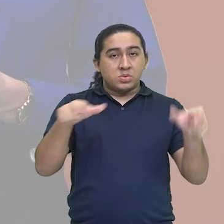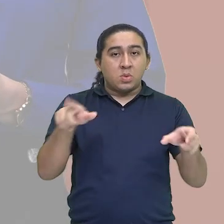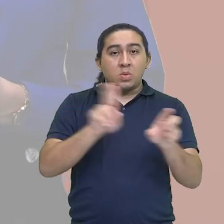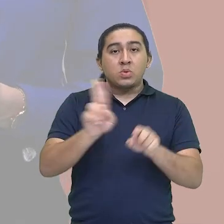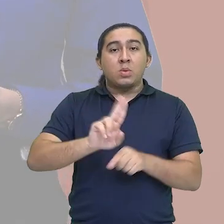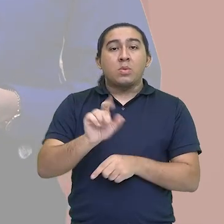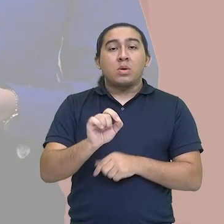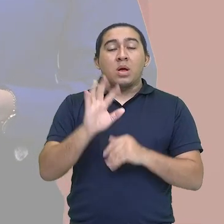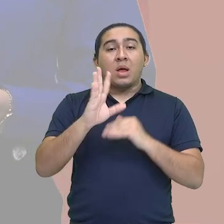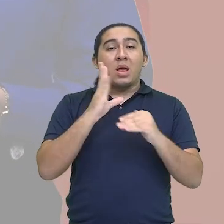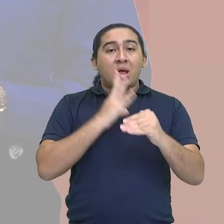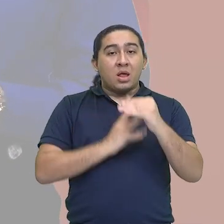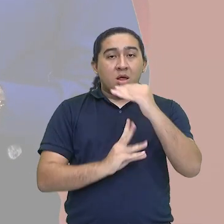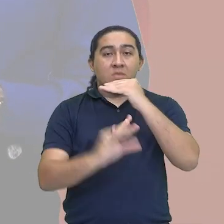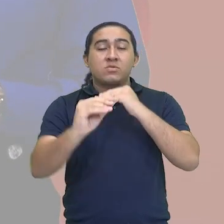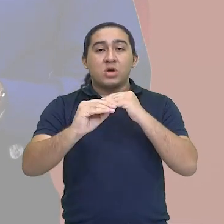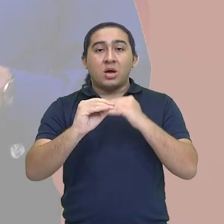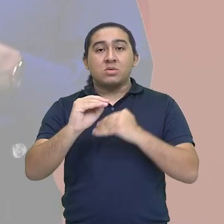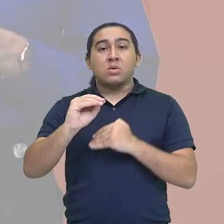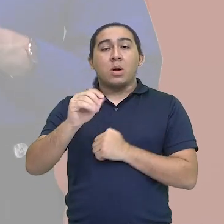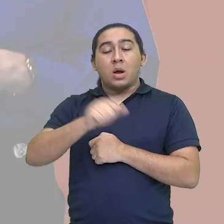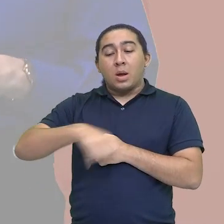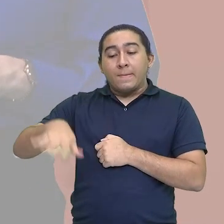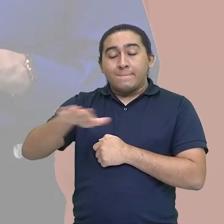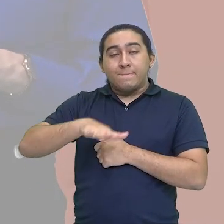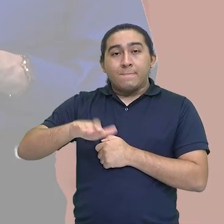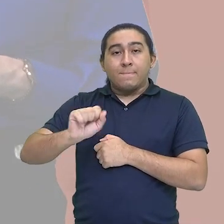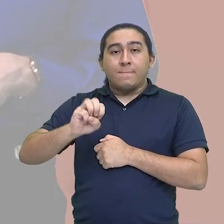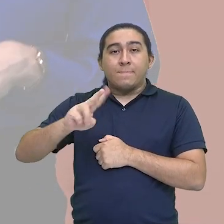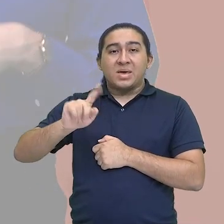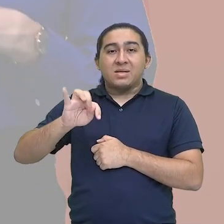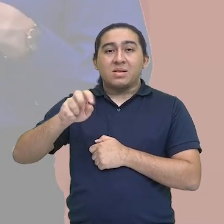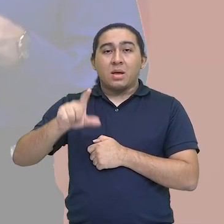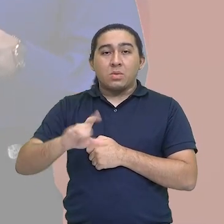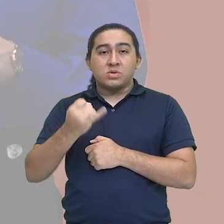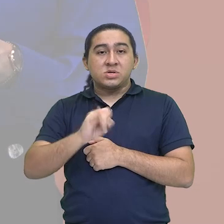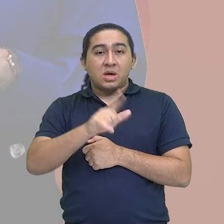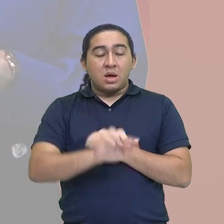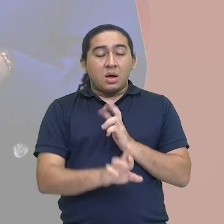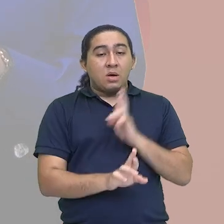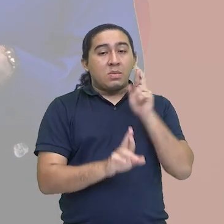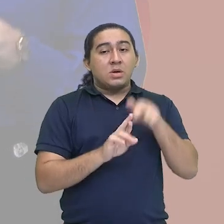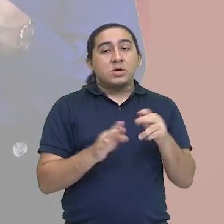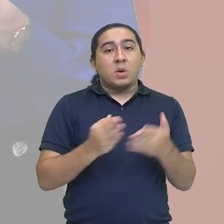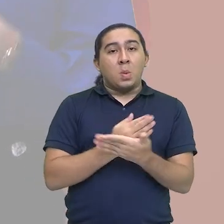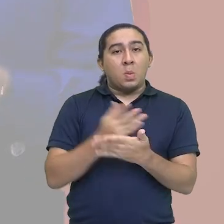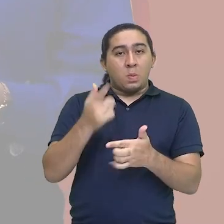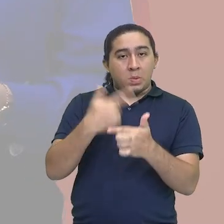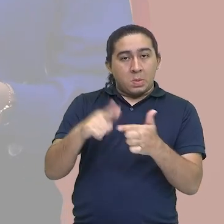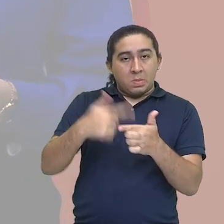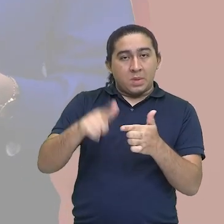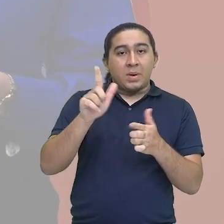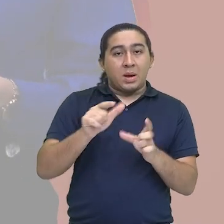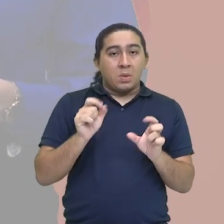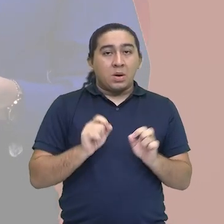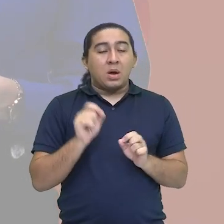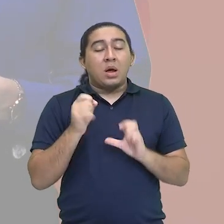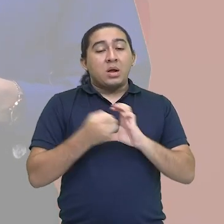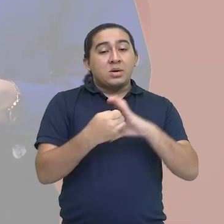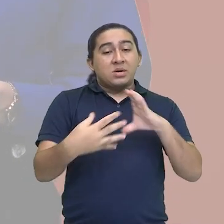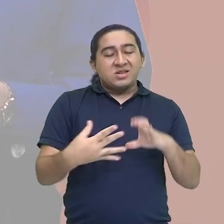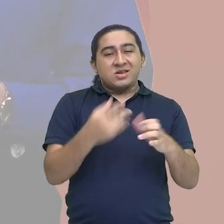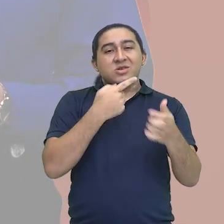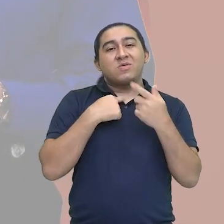de refugiados ambientais, tá bom? Se está relacionado ali a um problema, esse fator repulsivo, né, ele